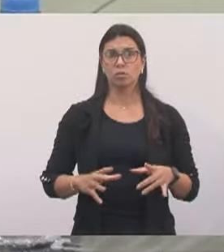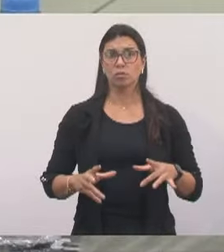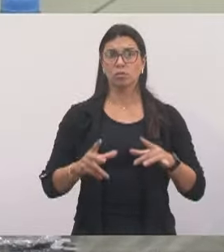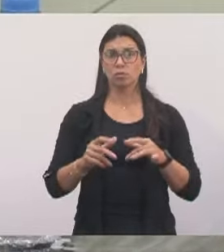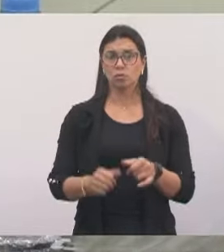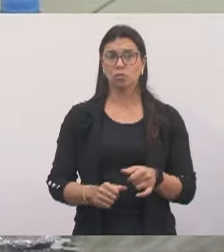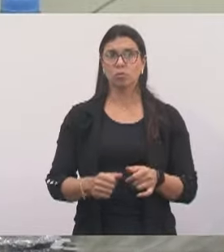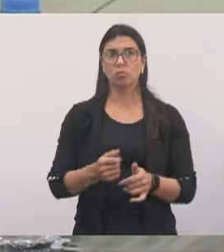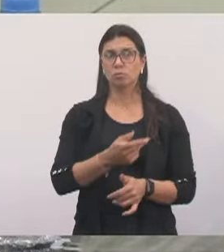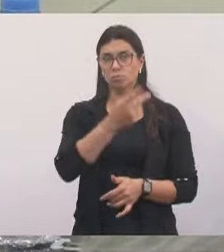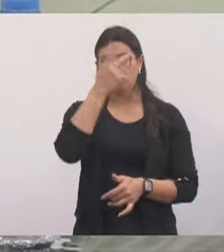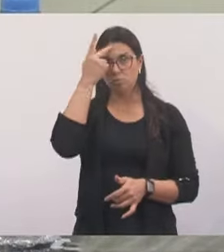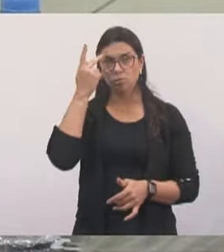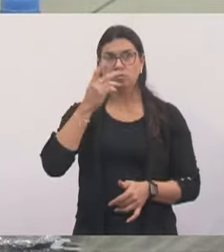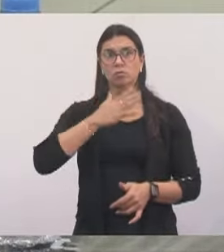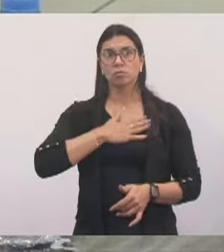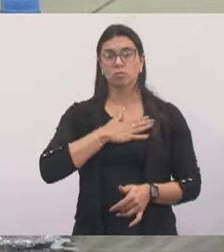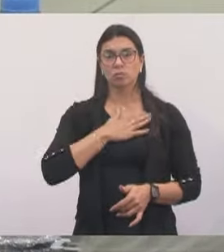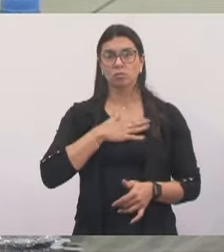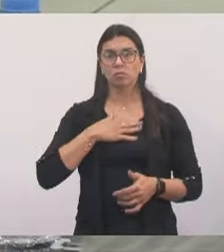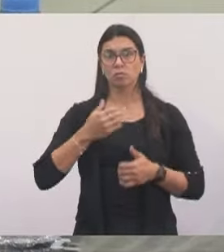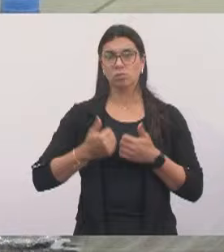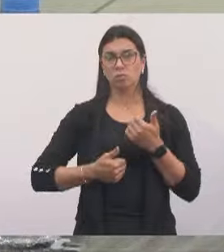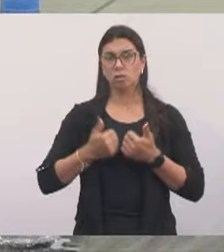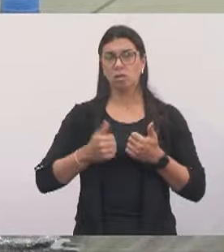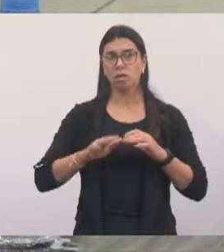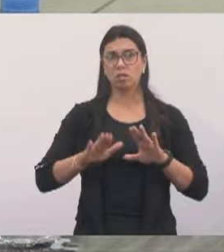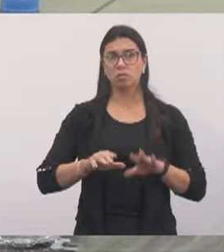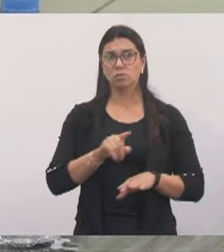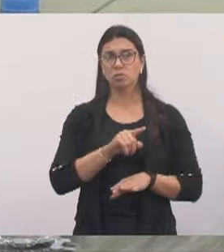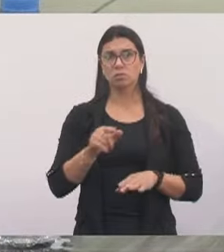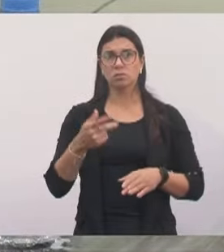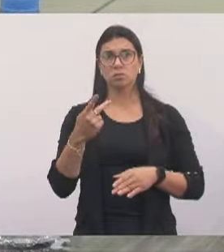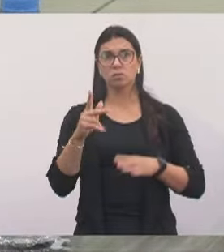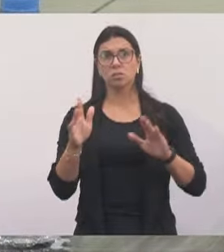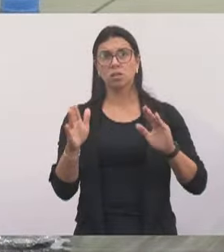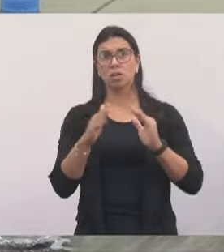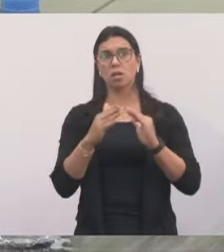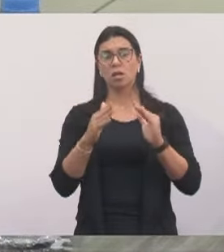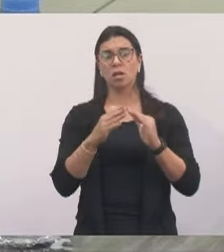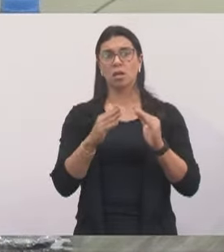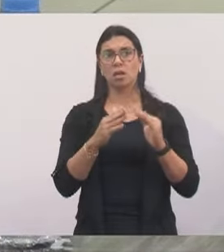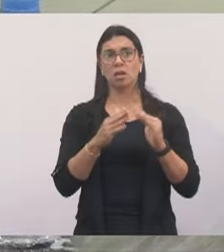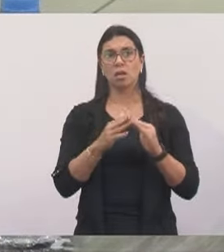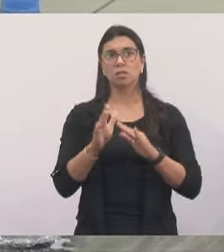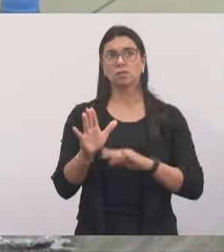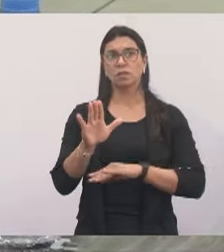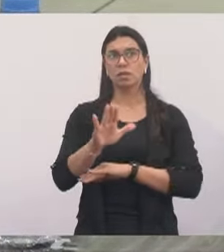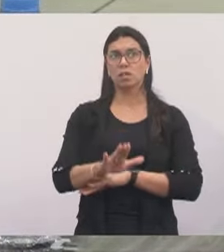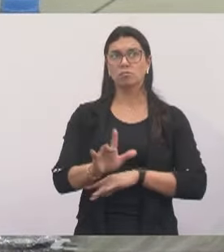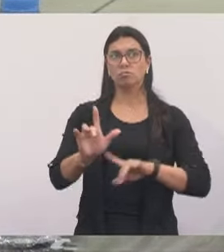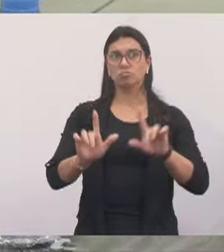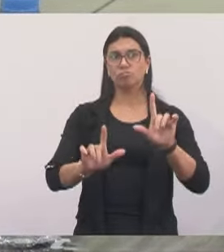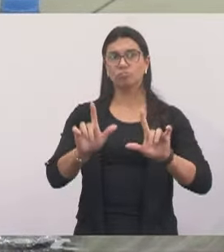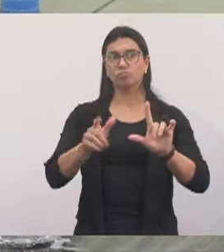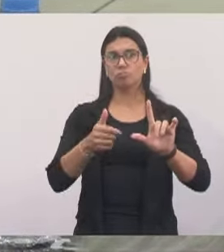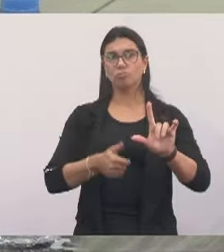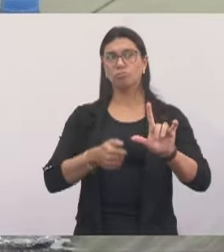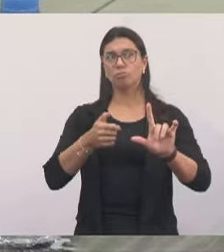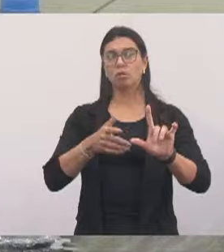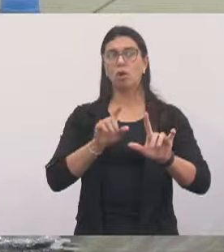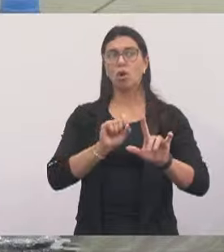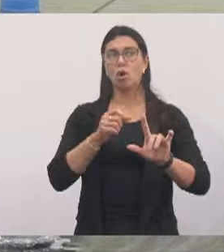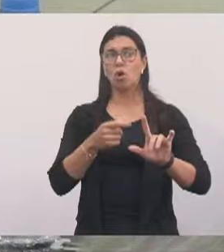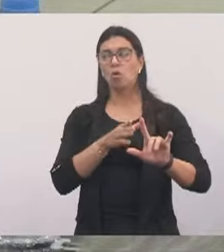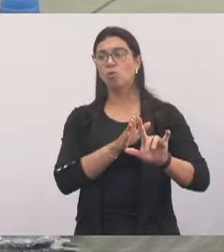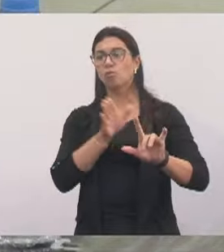de futebol. Não adianta, porque talvez você está na sua casa, ali à tarde, ali tem a ondinha, vai na beira do campo, fica